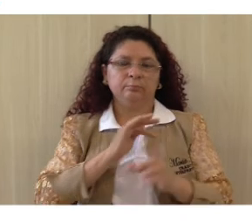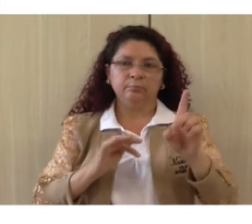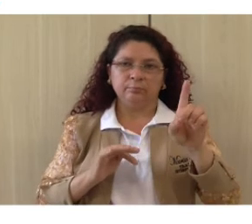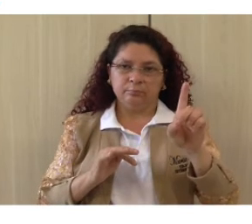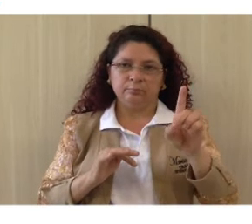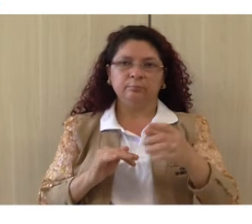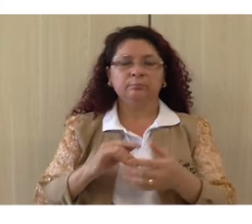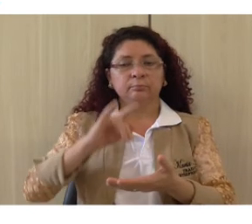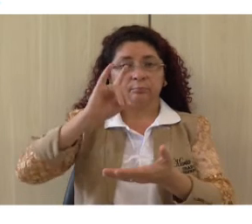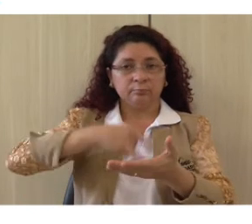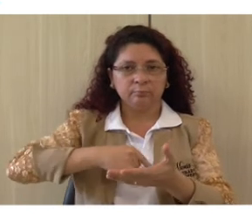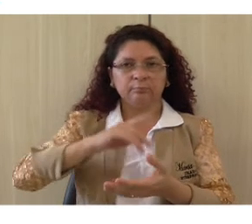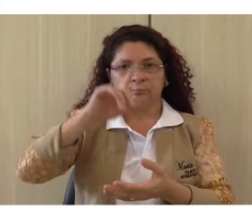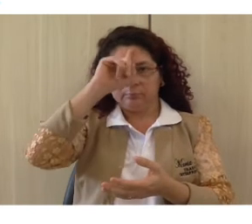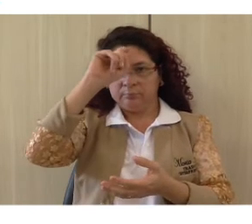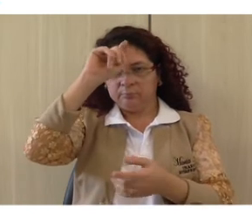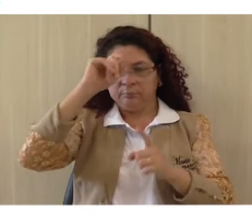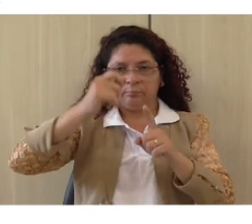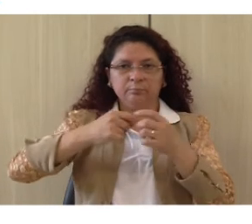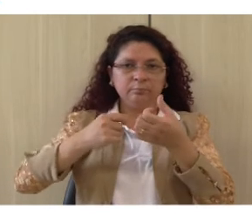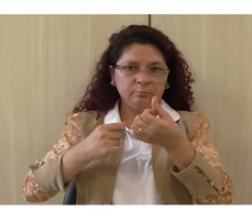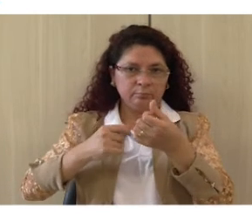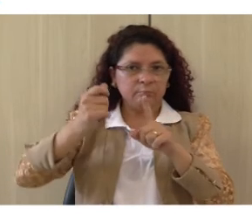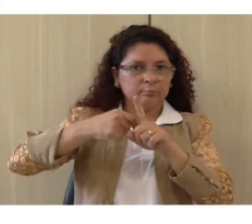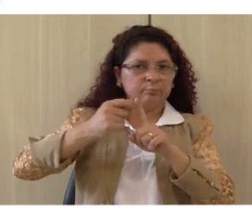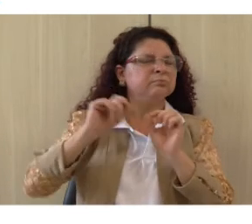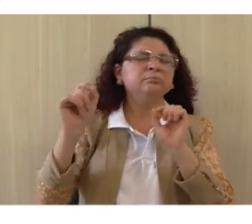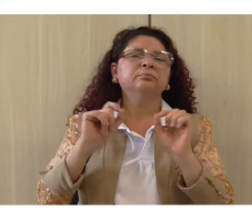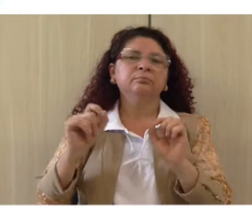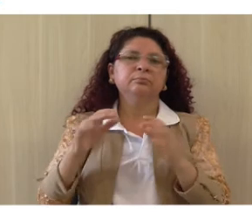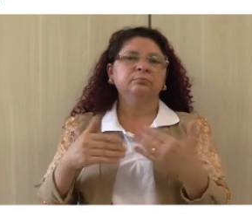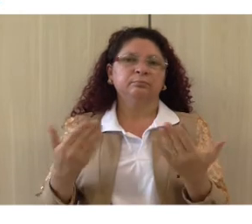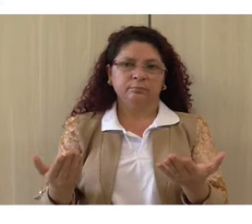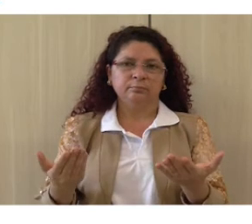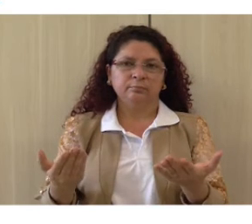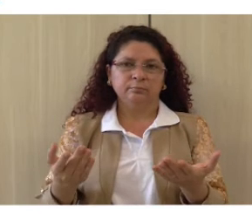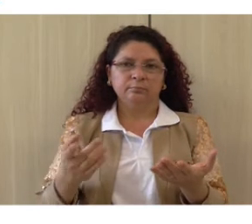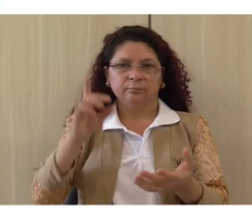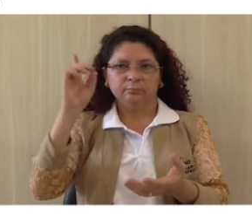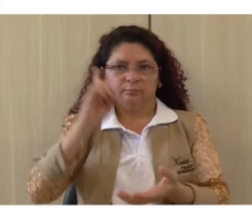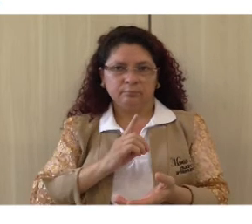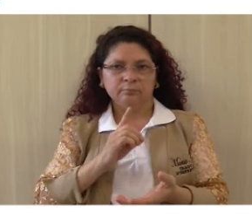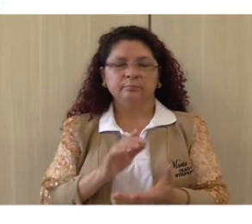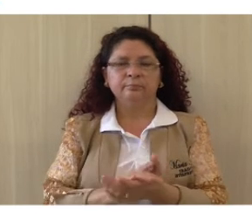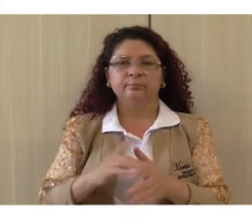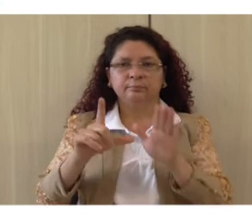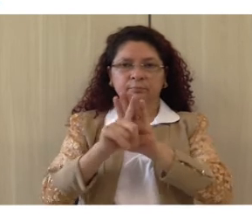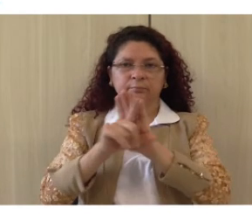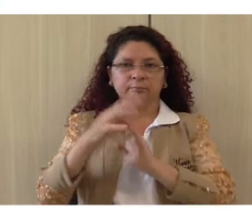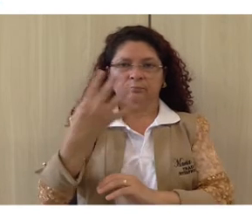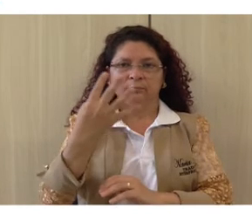D. Laudo médico emitido há no máximo 6 meses, atestando a espécie e o grau da deficiência, nos termos do artigo